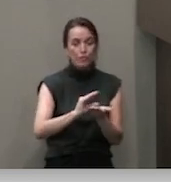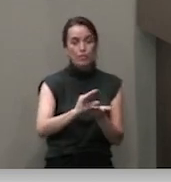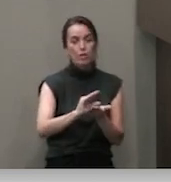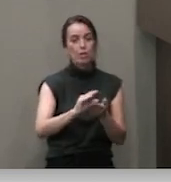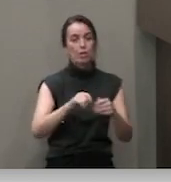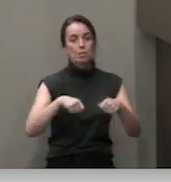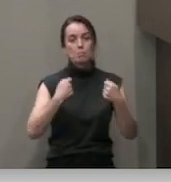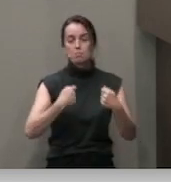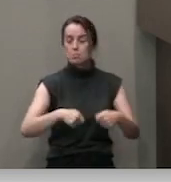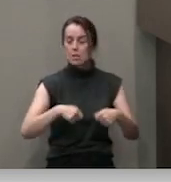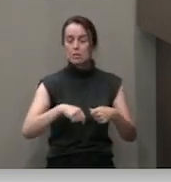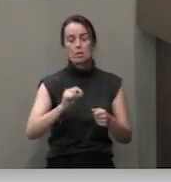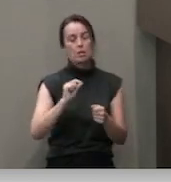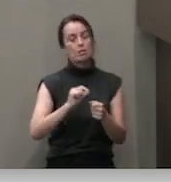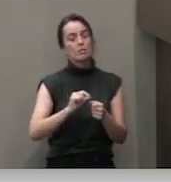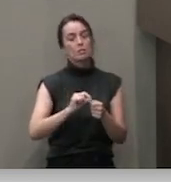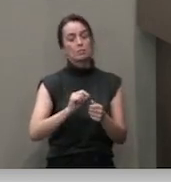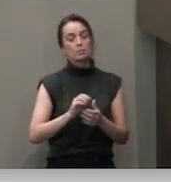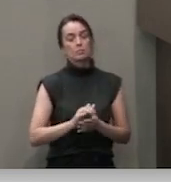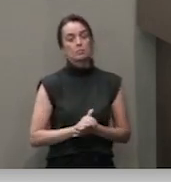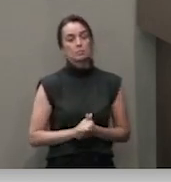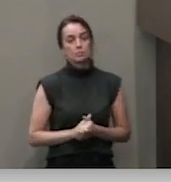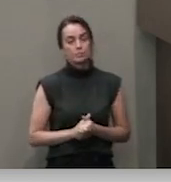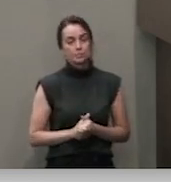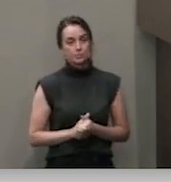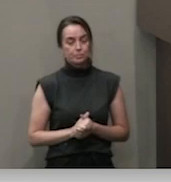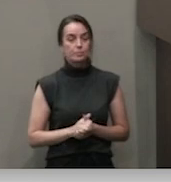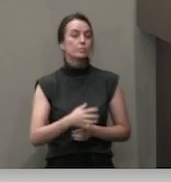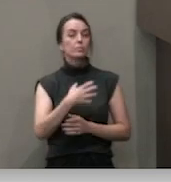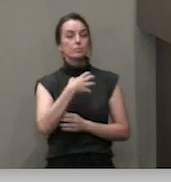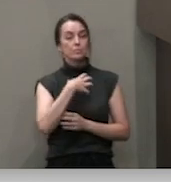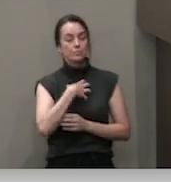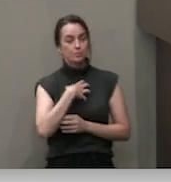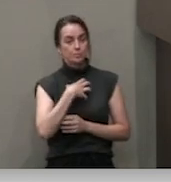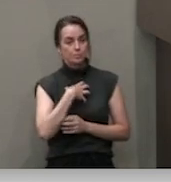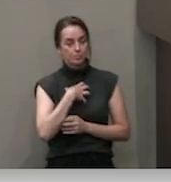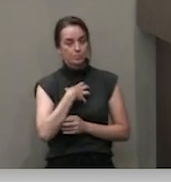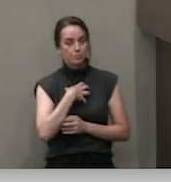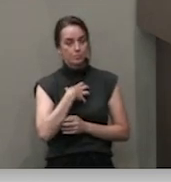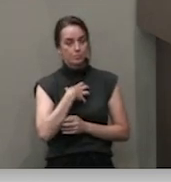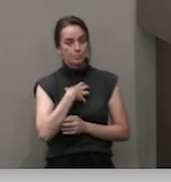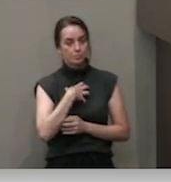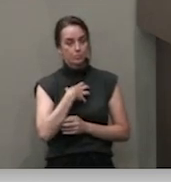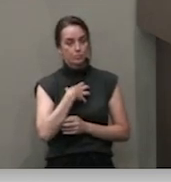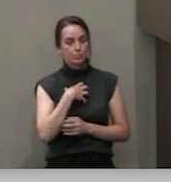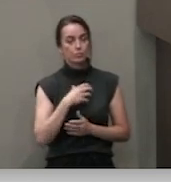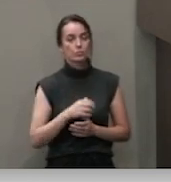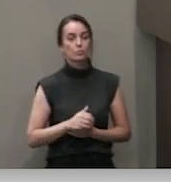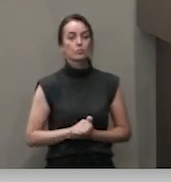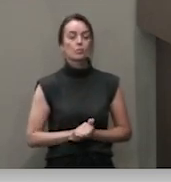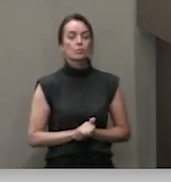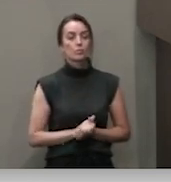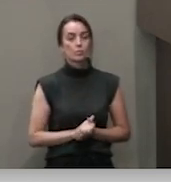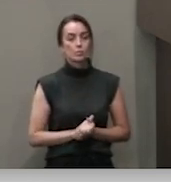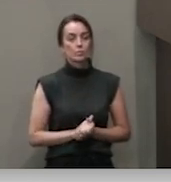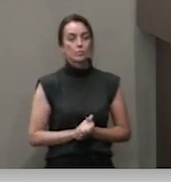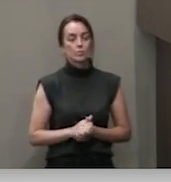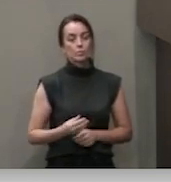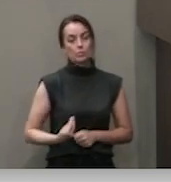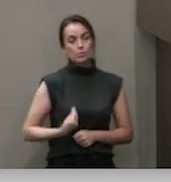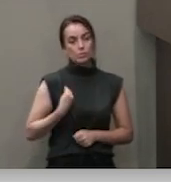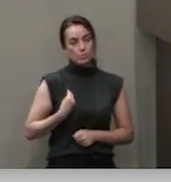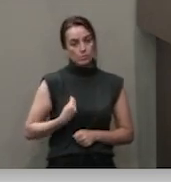feito tem que ser feito e da maneira que está